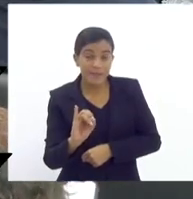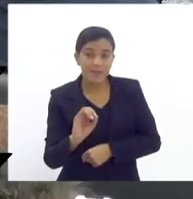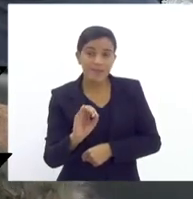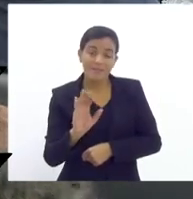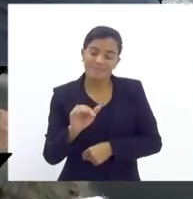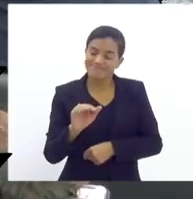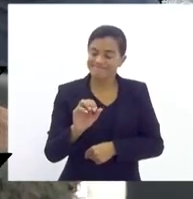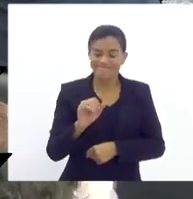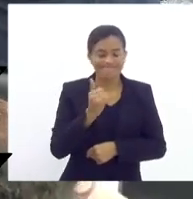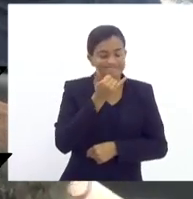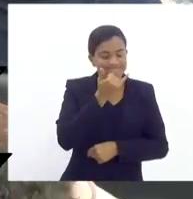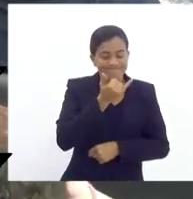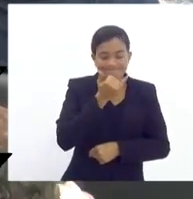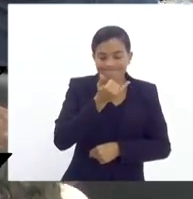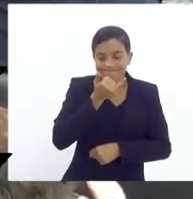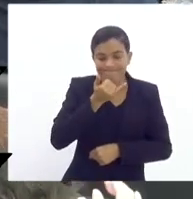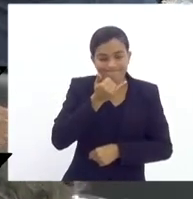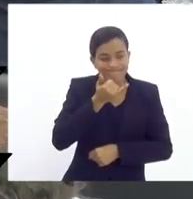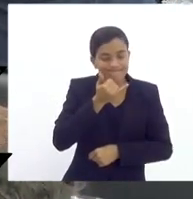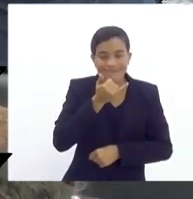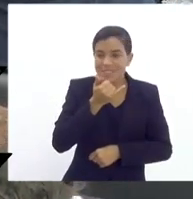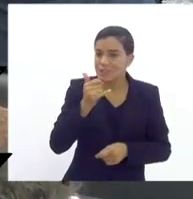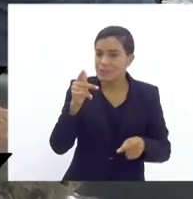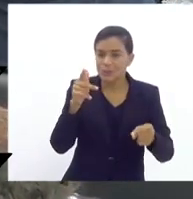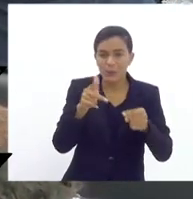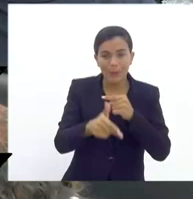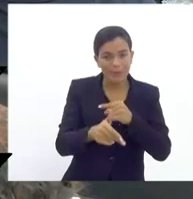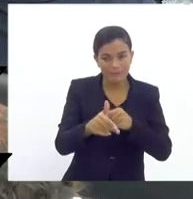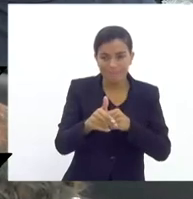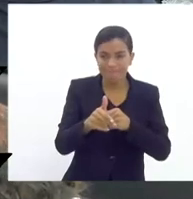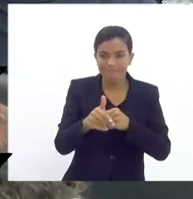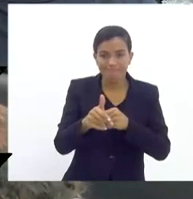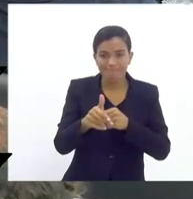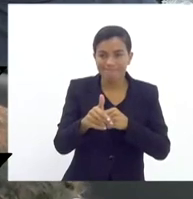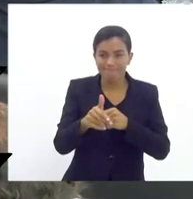é Sheila desculpa interromper Mas é porque